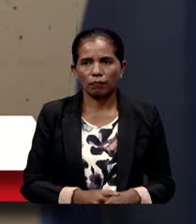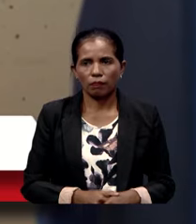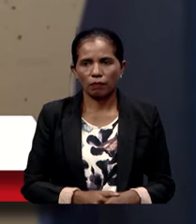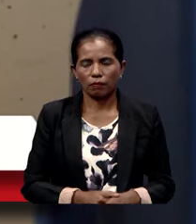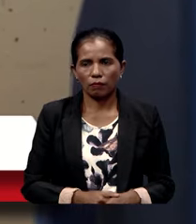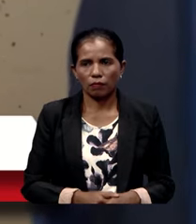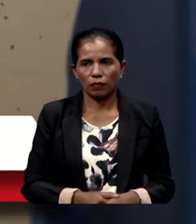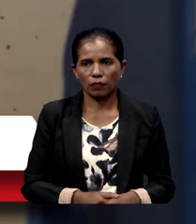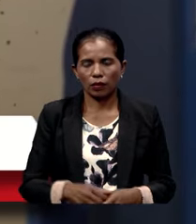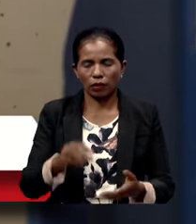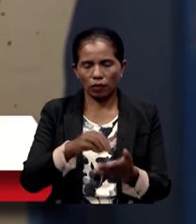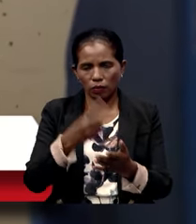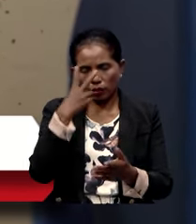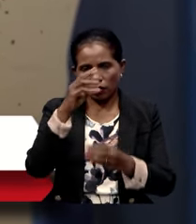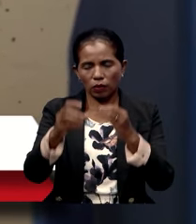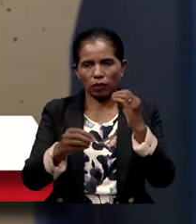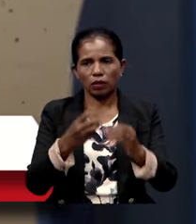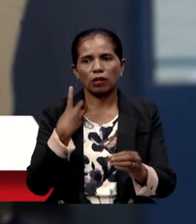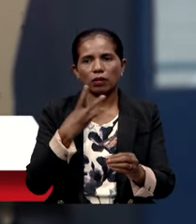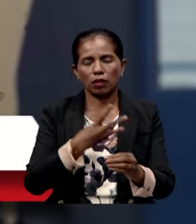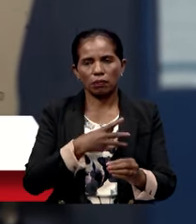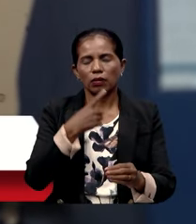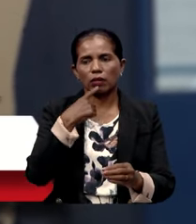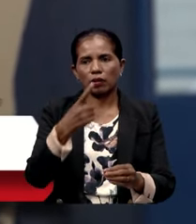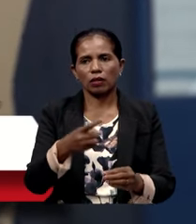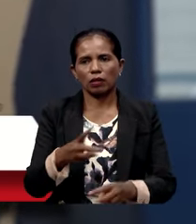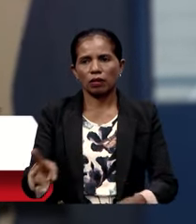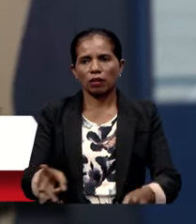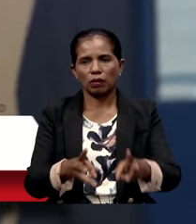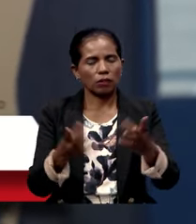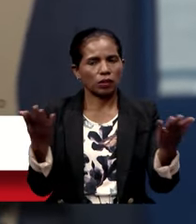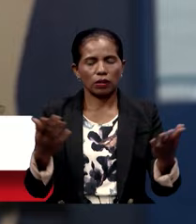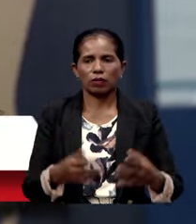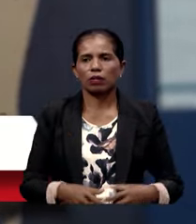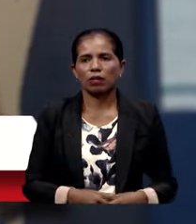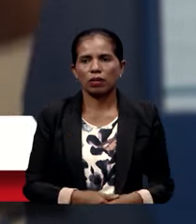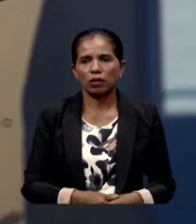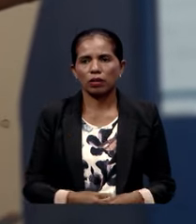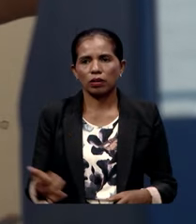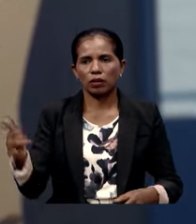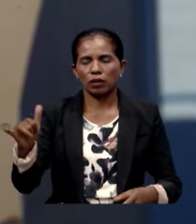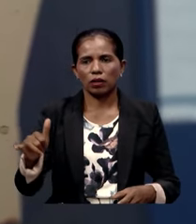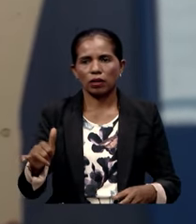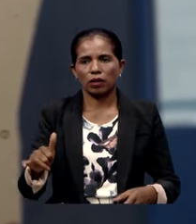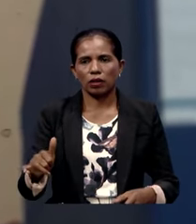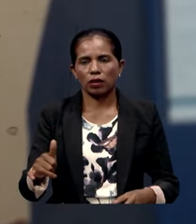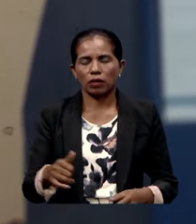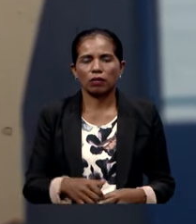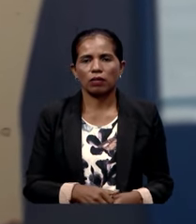atuvela tau em consideração buat nebe kami ATP. Dalam magnet itu na, serta kesayu si rumah